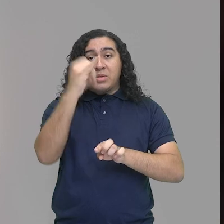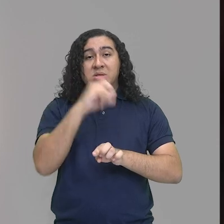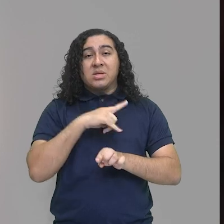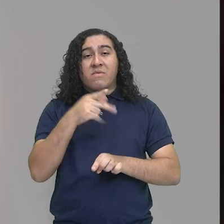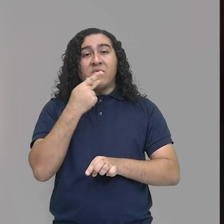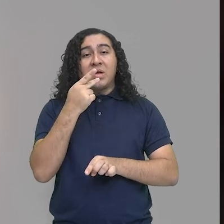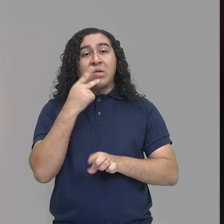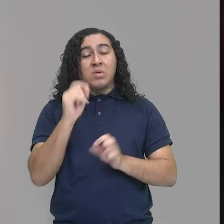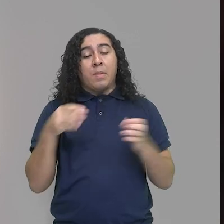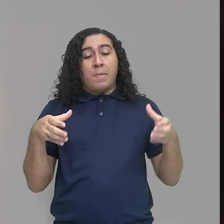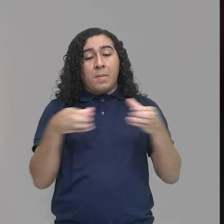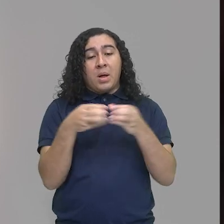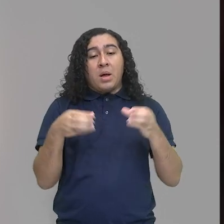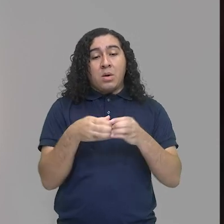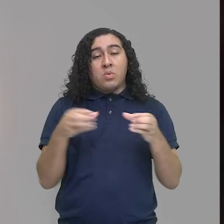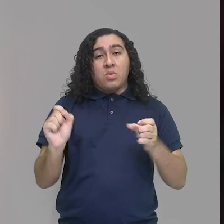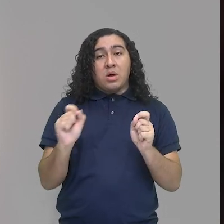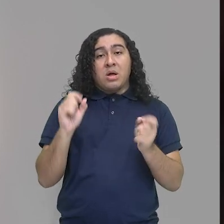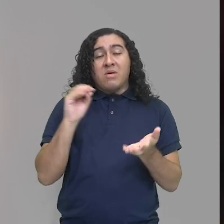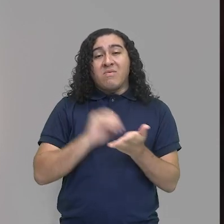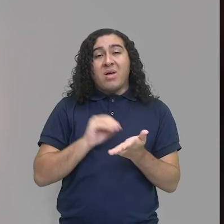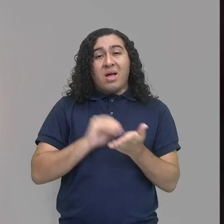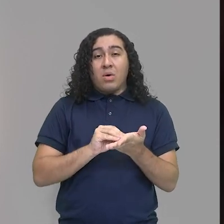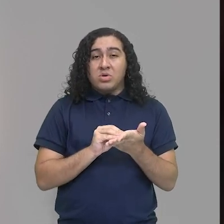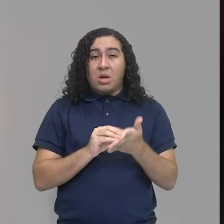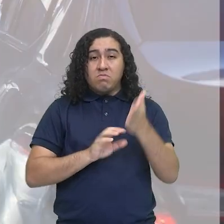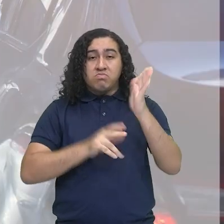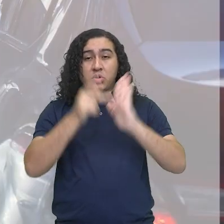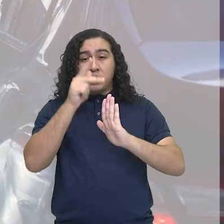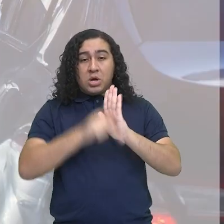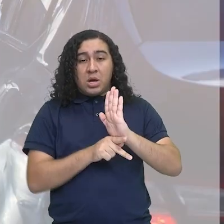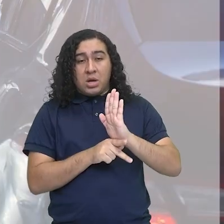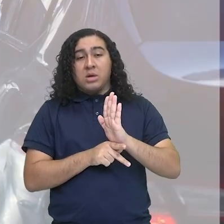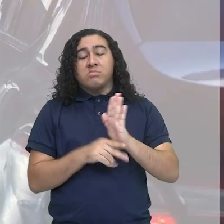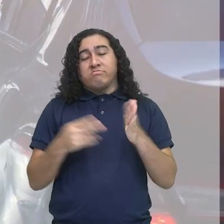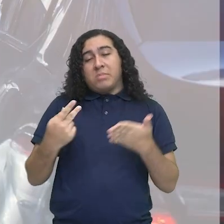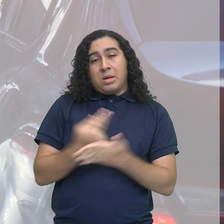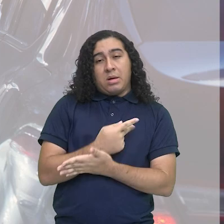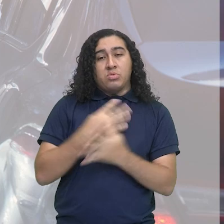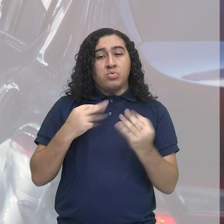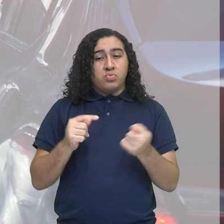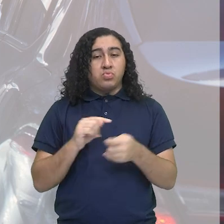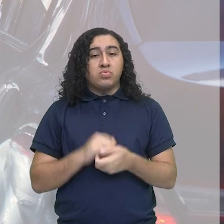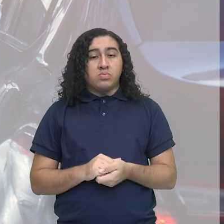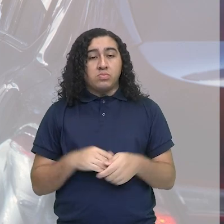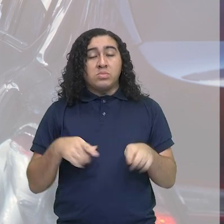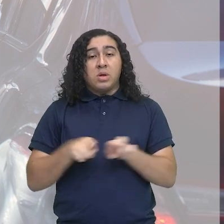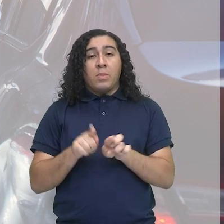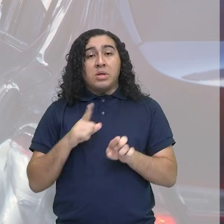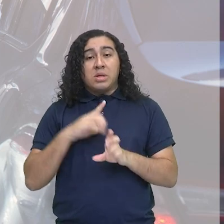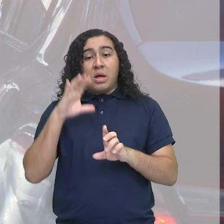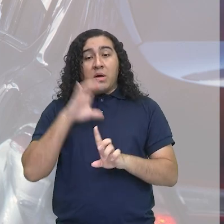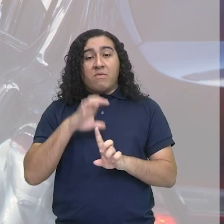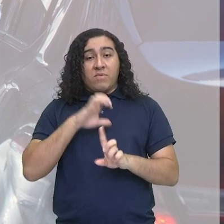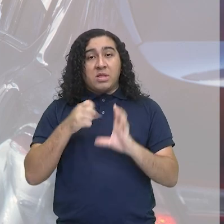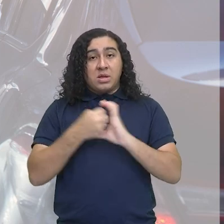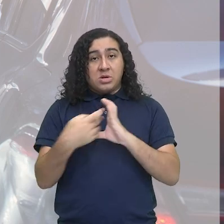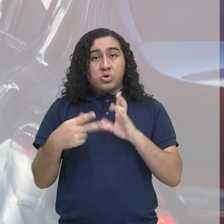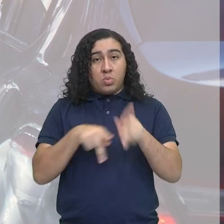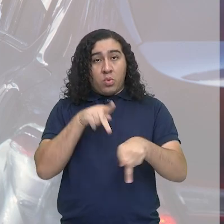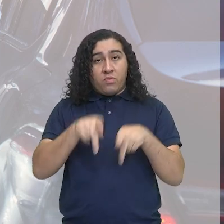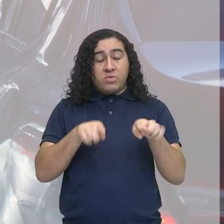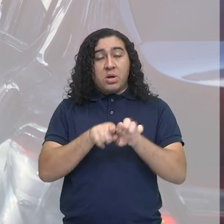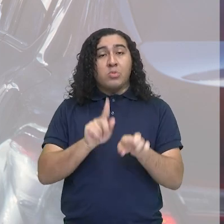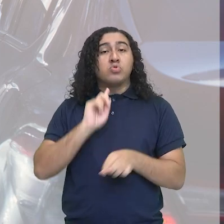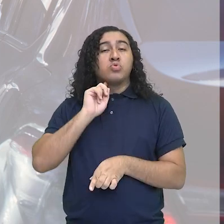bairros novos sendo mal planejados na cidade, né? Tudo isso acaba afetando as características da população. A poluição